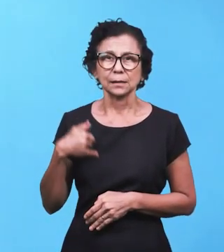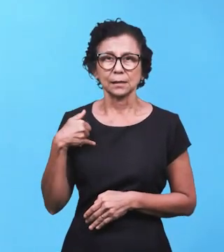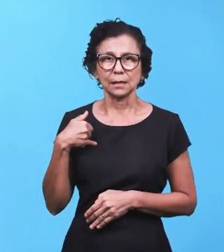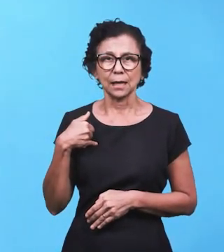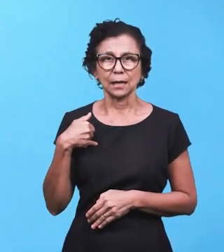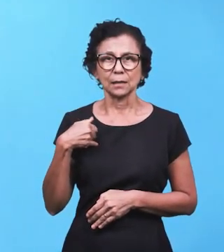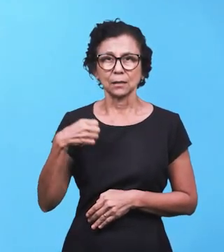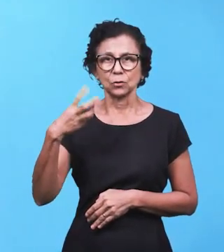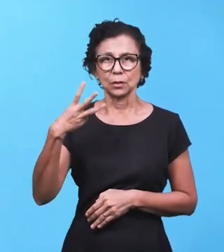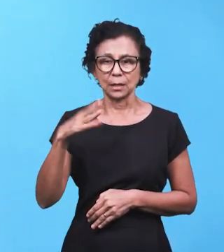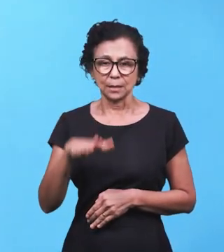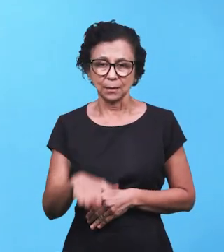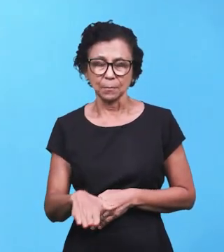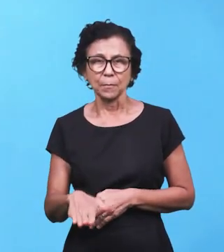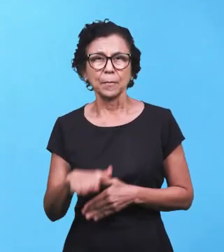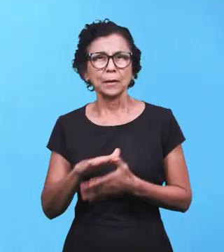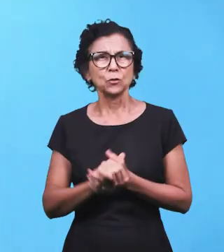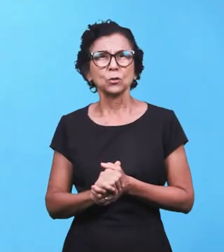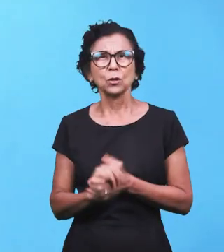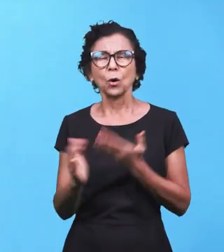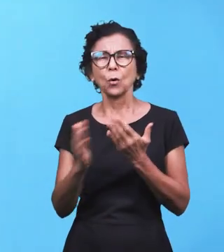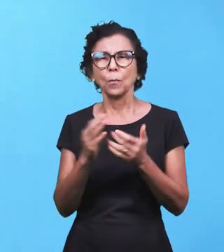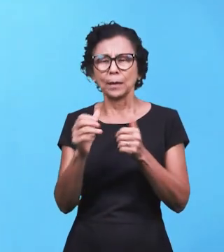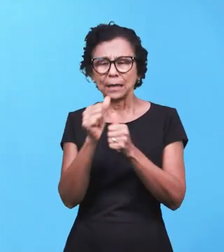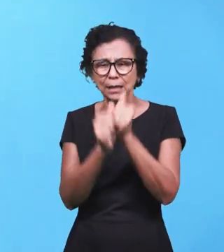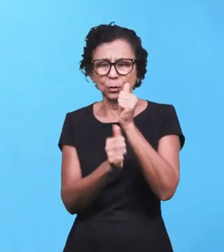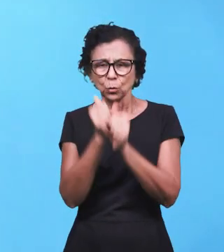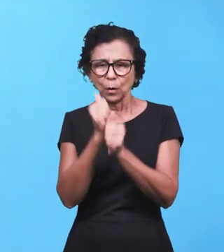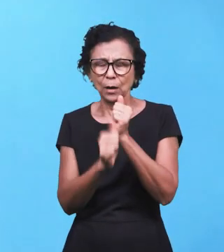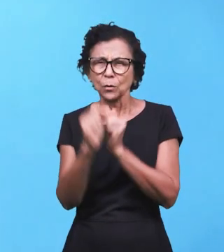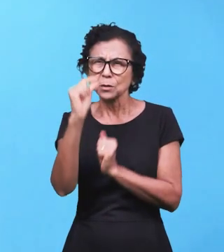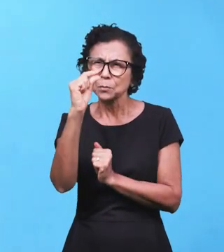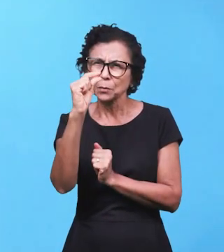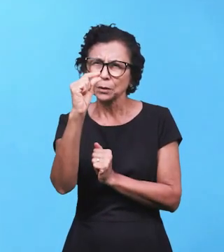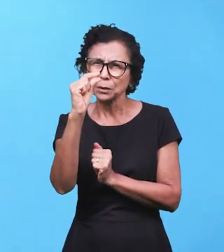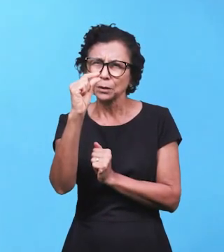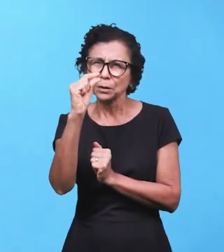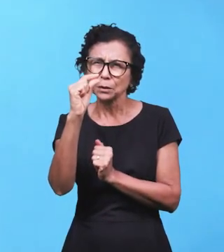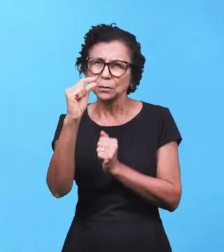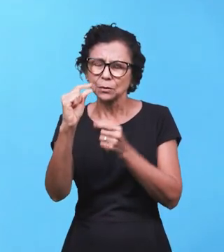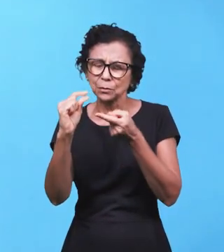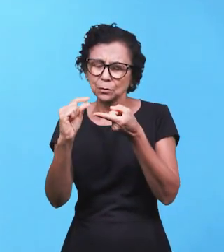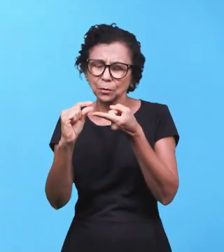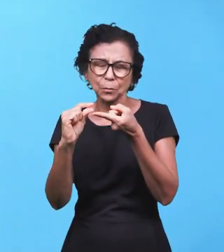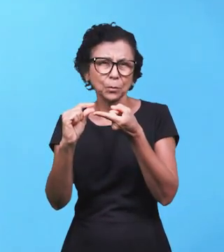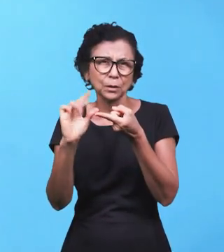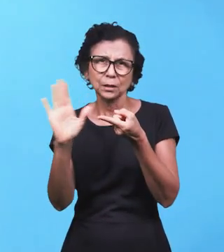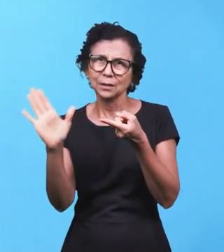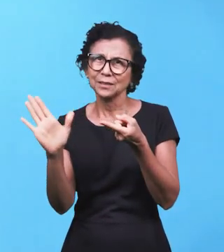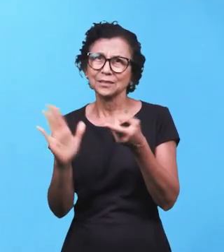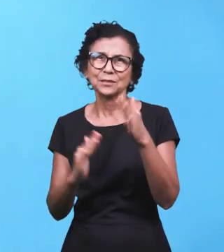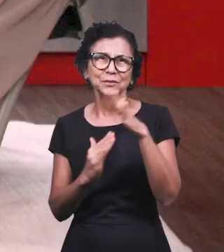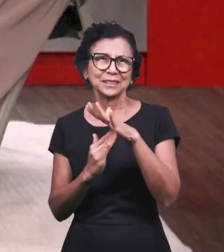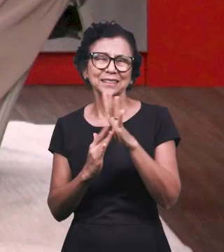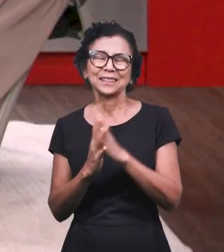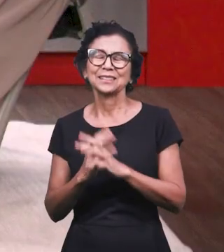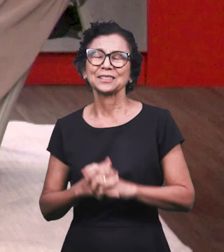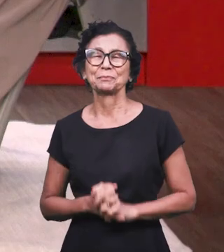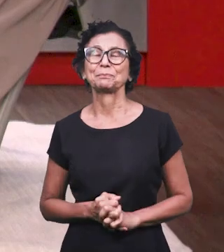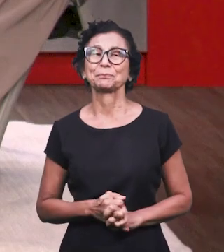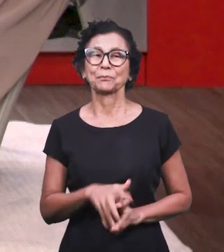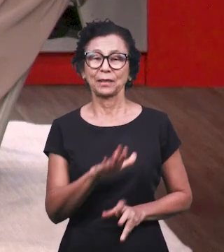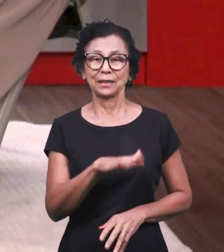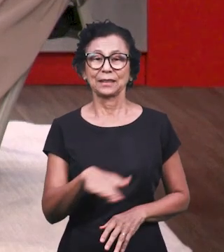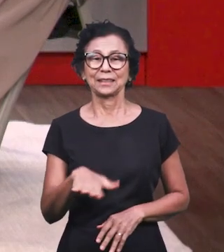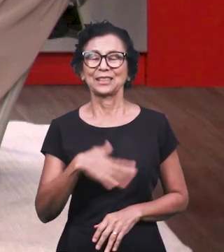3 anos, equivalente a 1 grão de arroz. Porque a criança tem o perigo da ingestão, né? Então, isso aí é suficiente. Aí a criança gosta